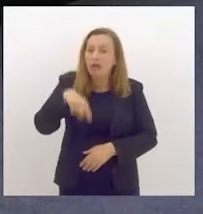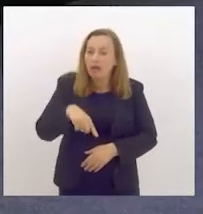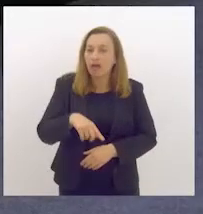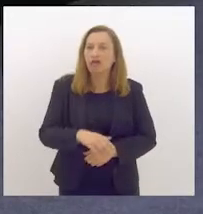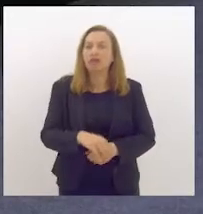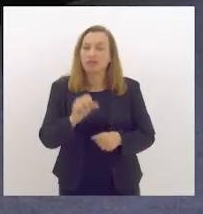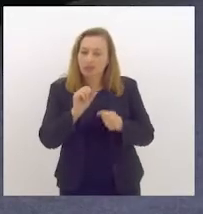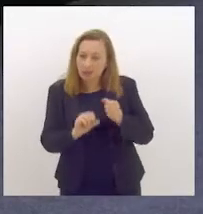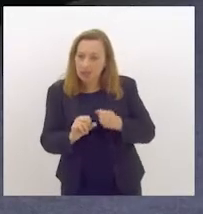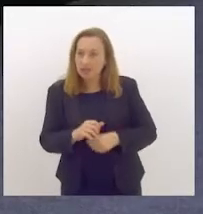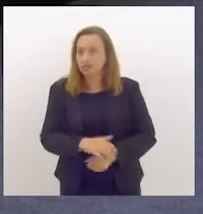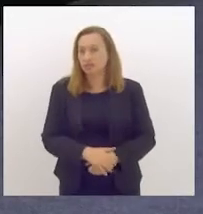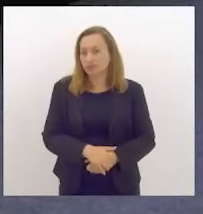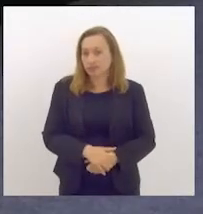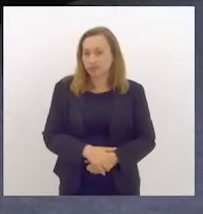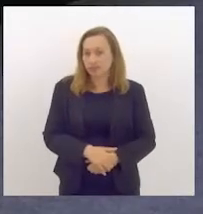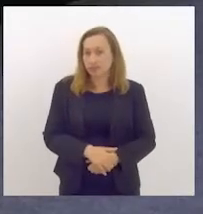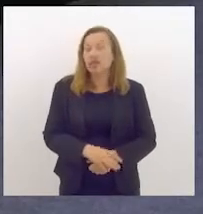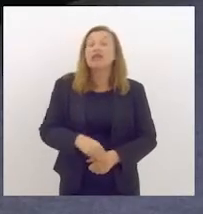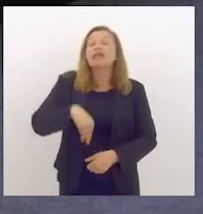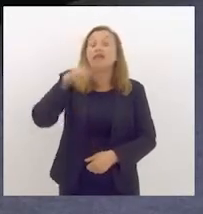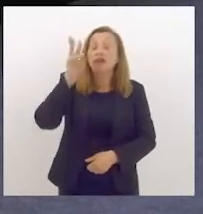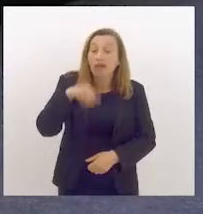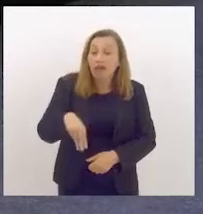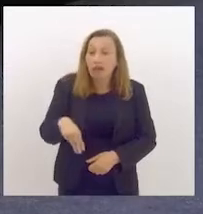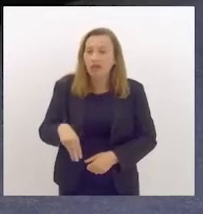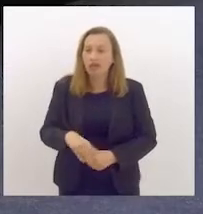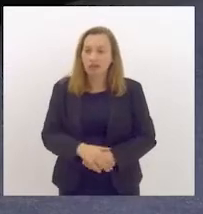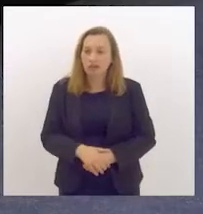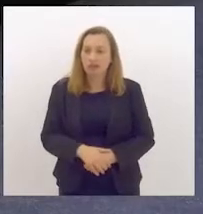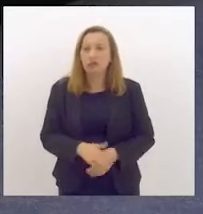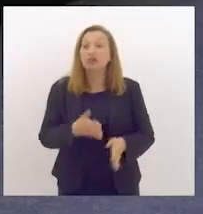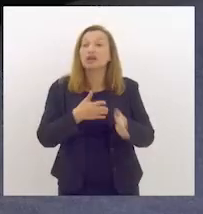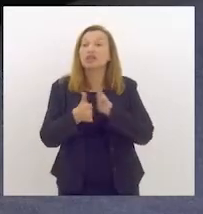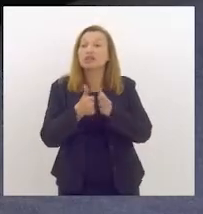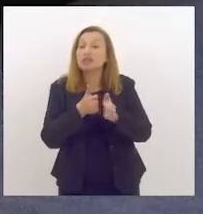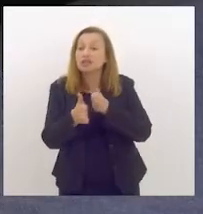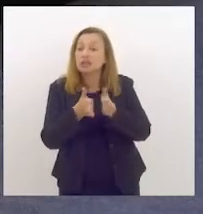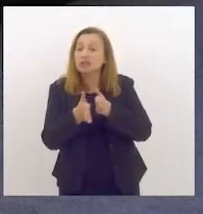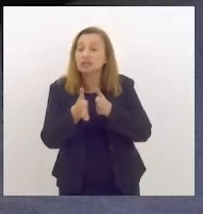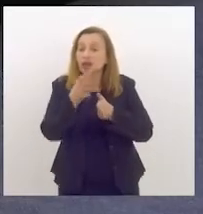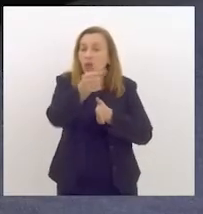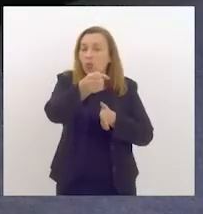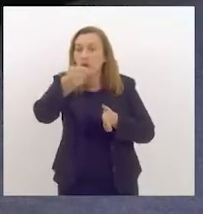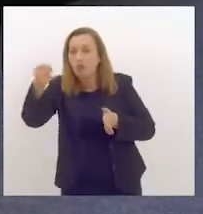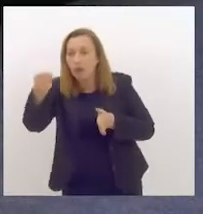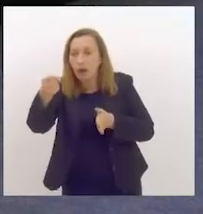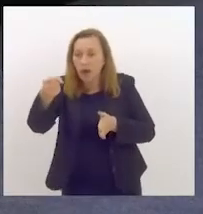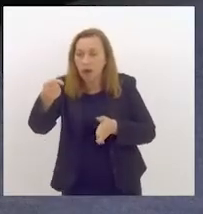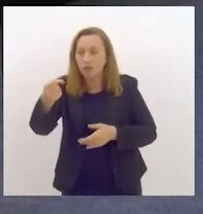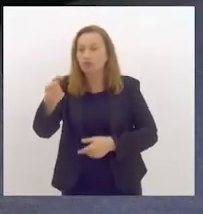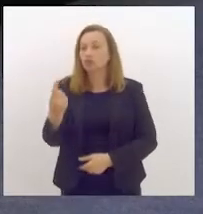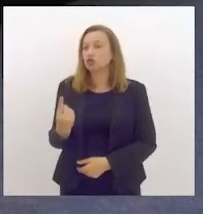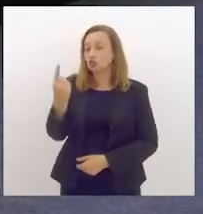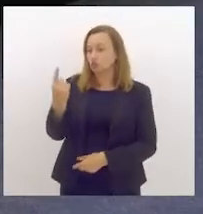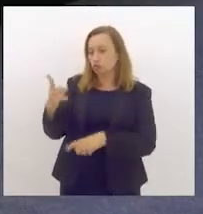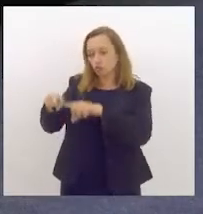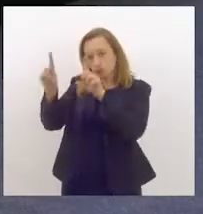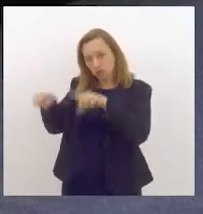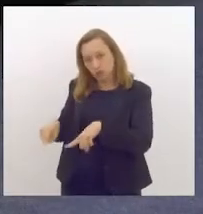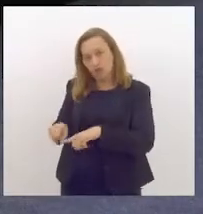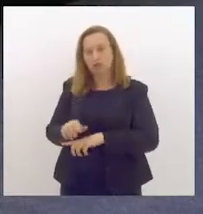que tá fazendo isso quem é que tá tendo acesso ao armário de um